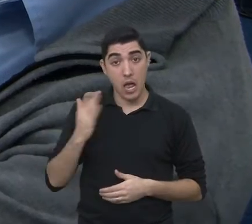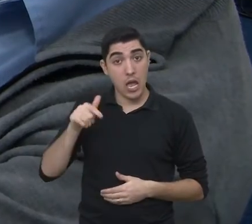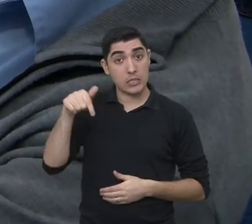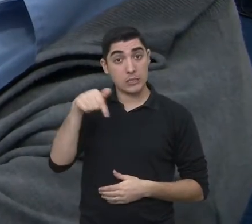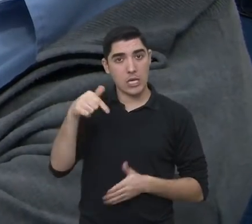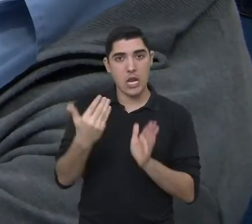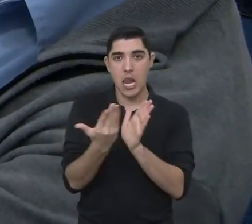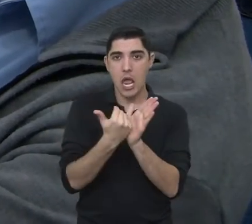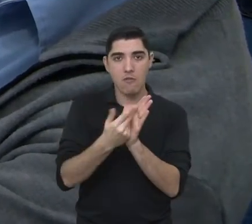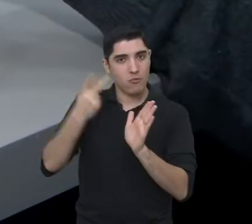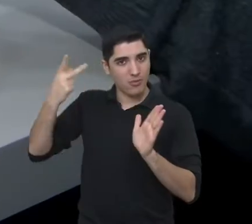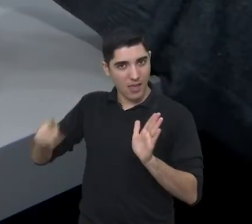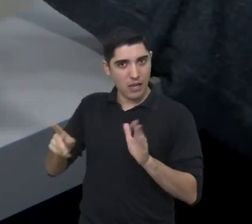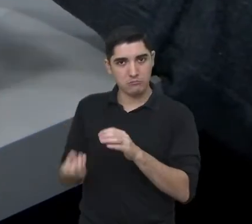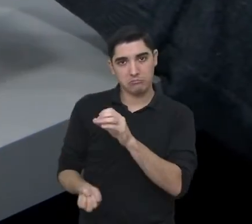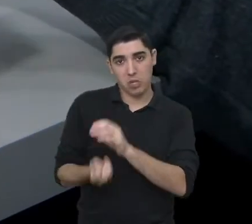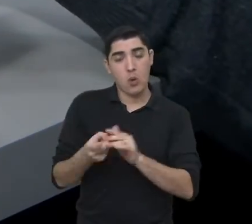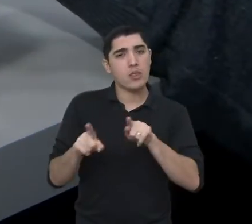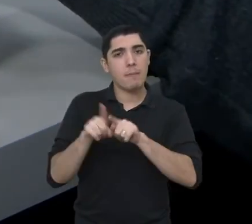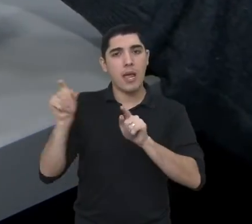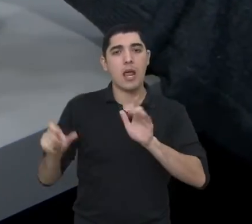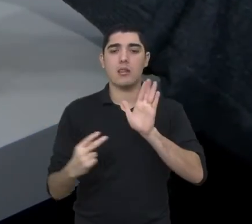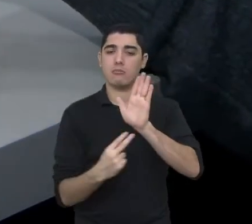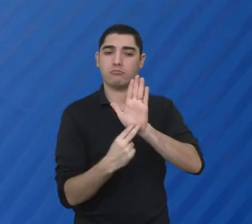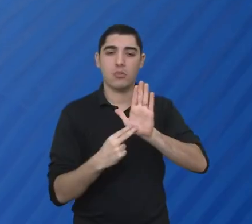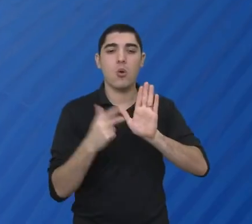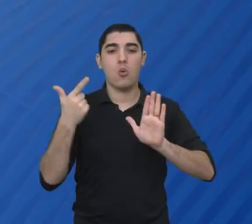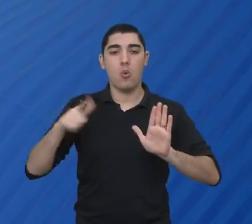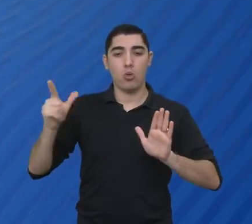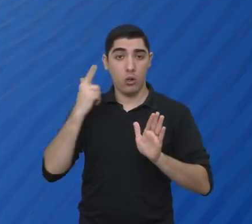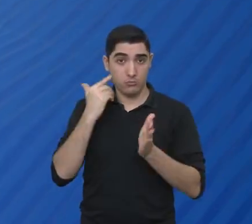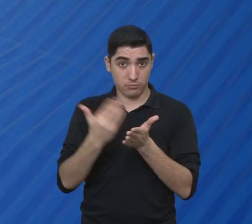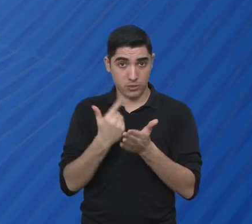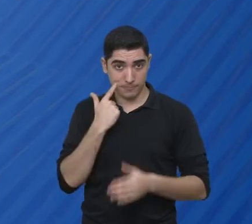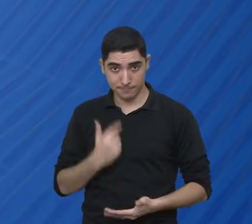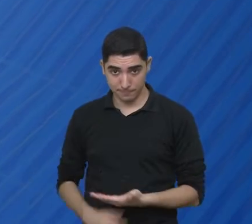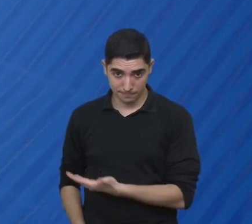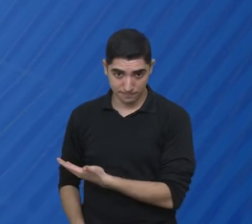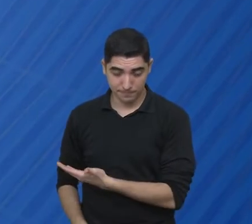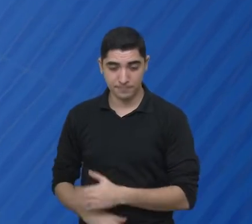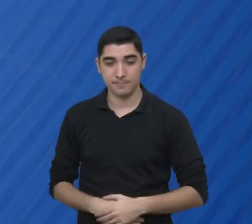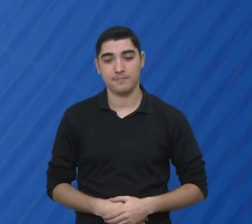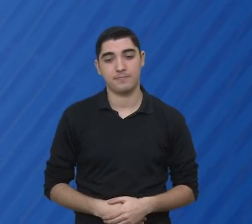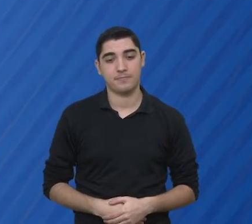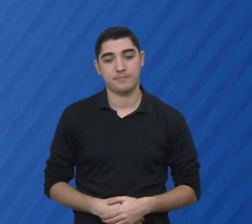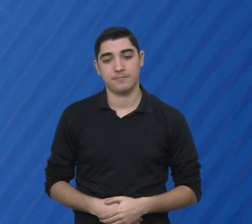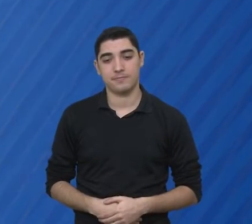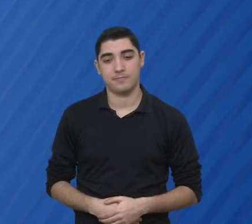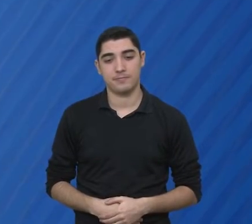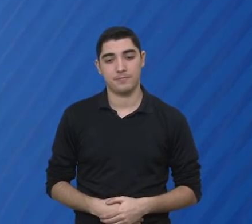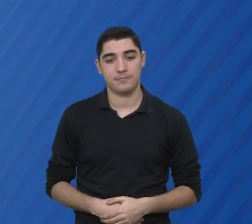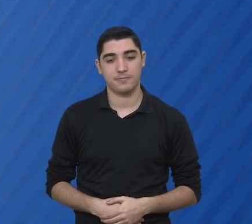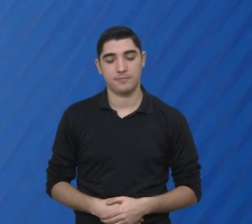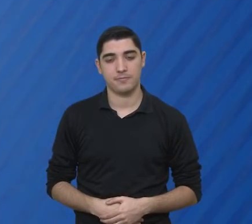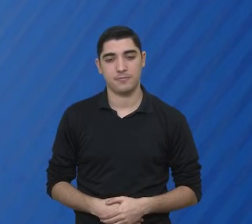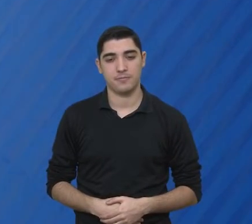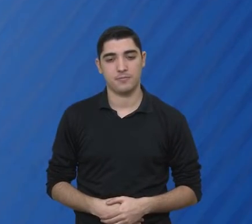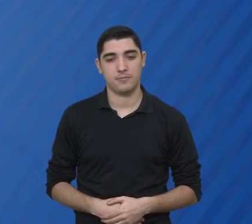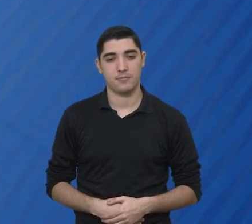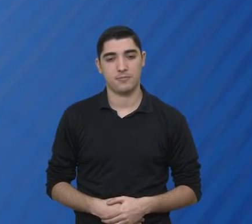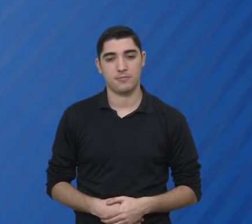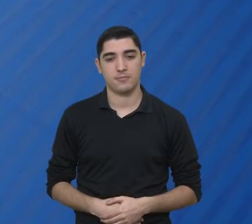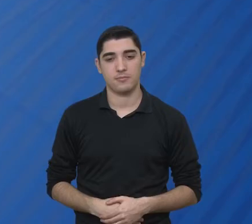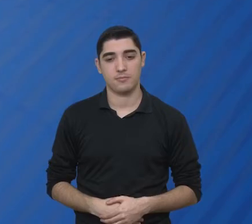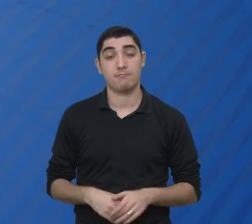obra do jornalista, que também é autor dos livros Na Luta pelos Direitos do Povo, Corrupção, A Câmara no Banco